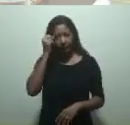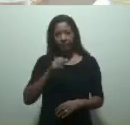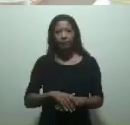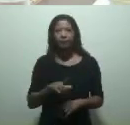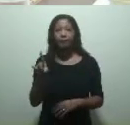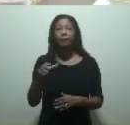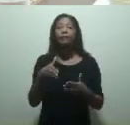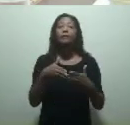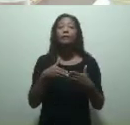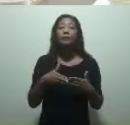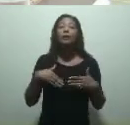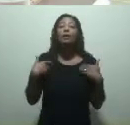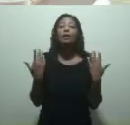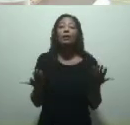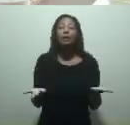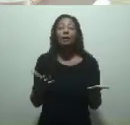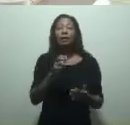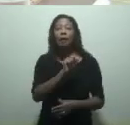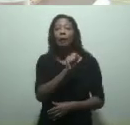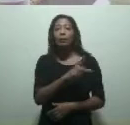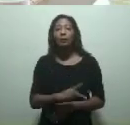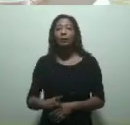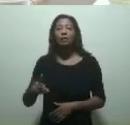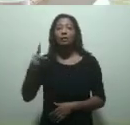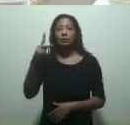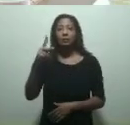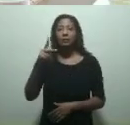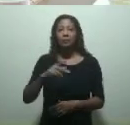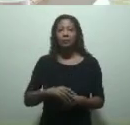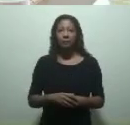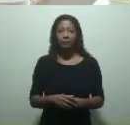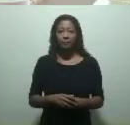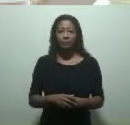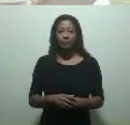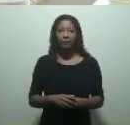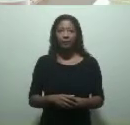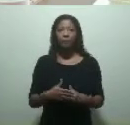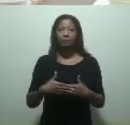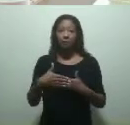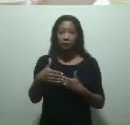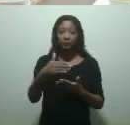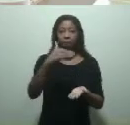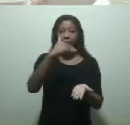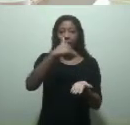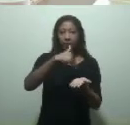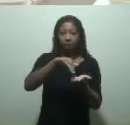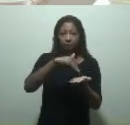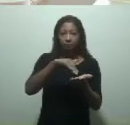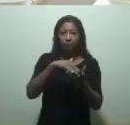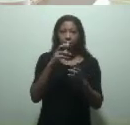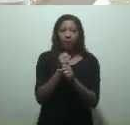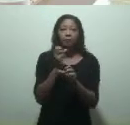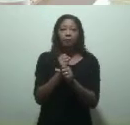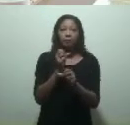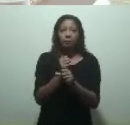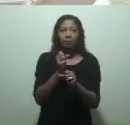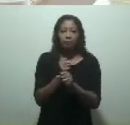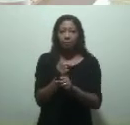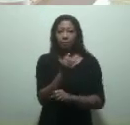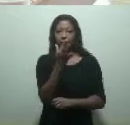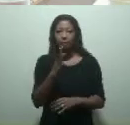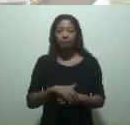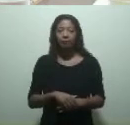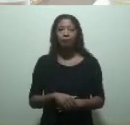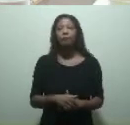pública que deve ser realizada pelo mencionado órgão nesta Casa Legislativa para prestação de contas. Ela finalizou